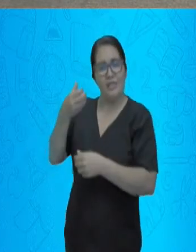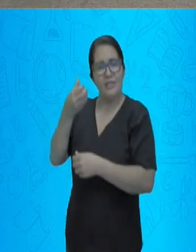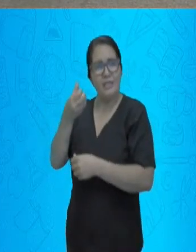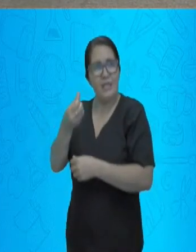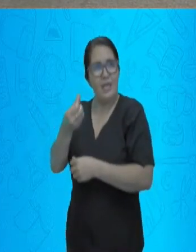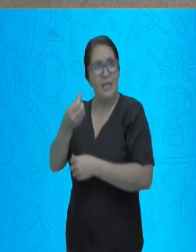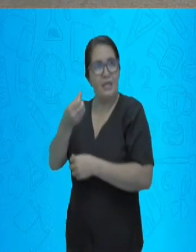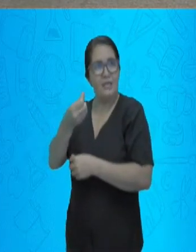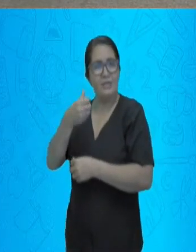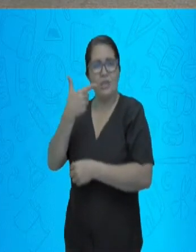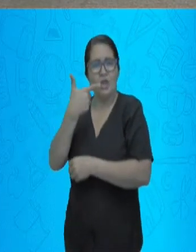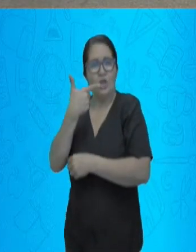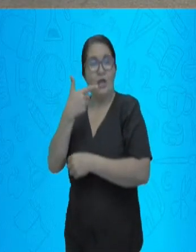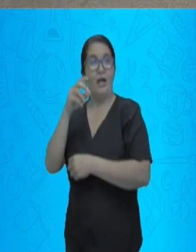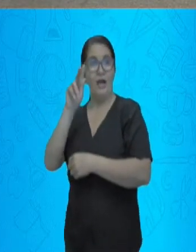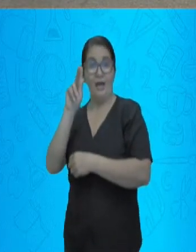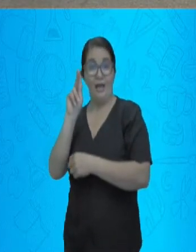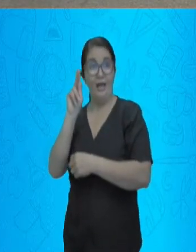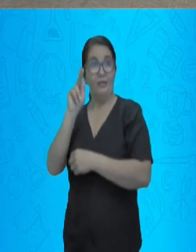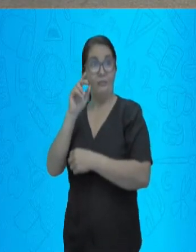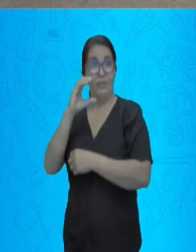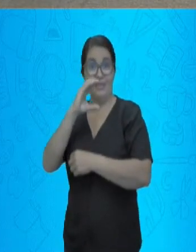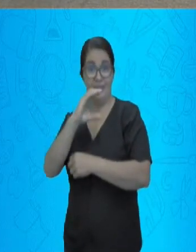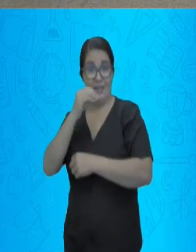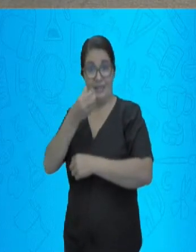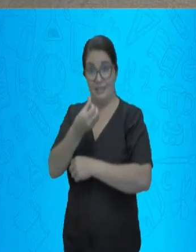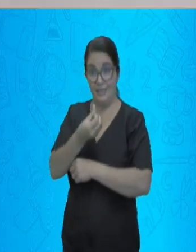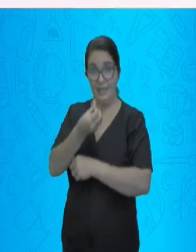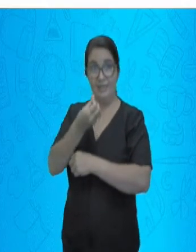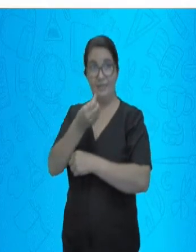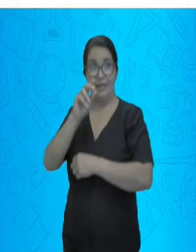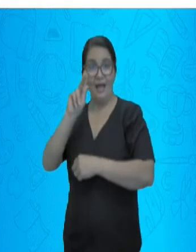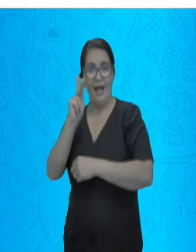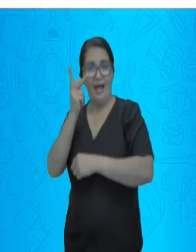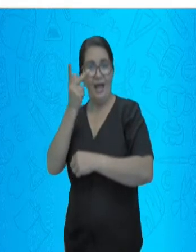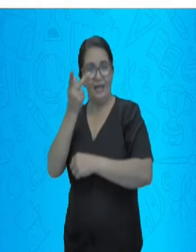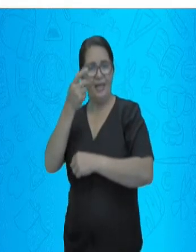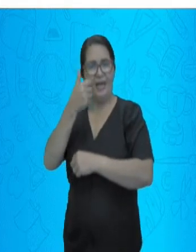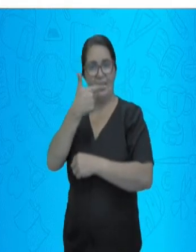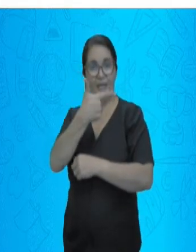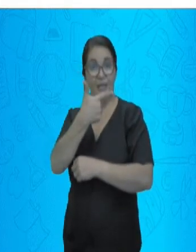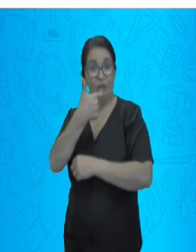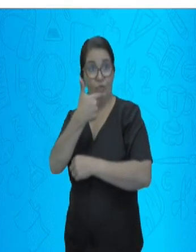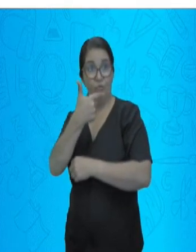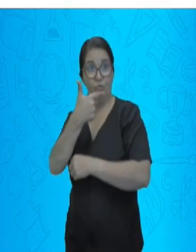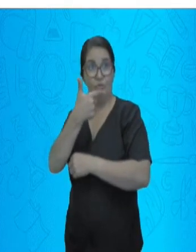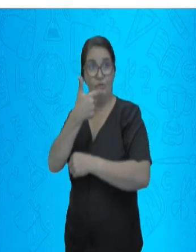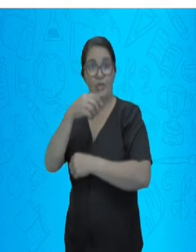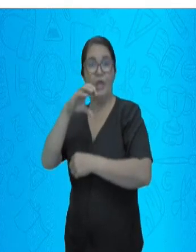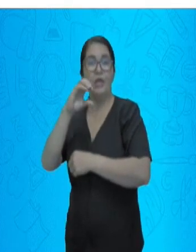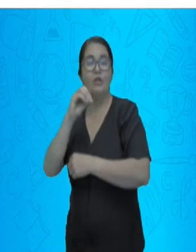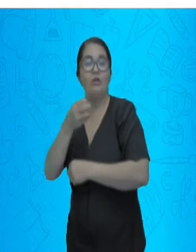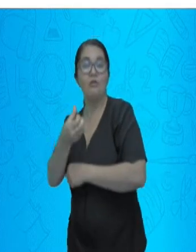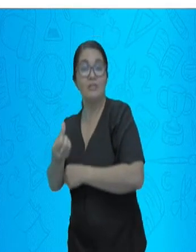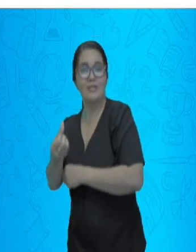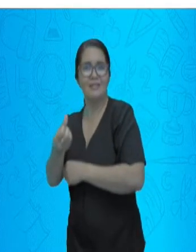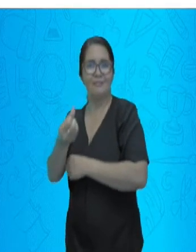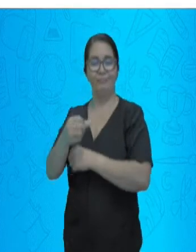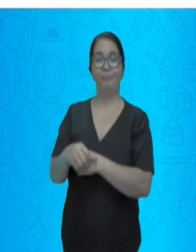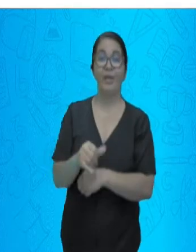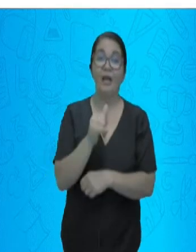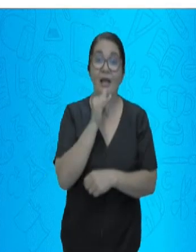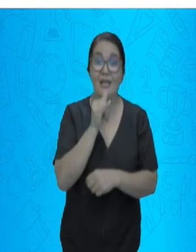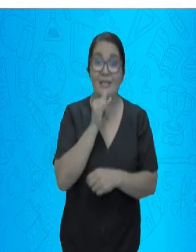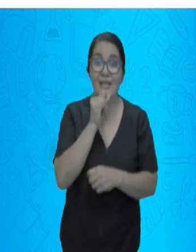C6H12O6 e aqui nós temos batatas, né? A batatinha. A batata, ela